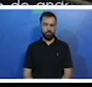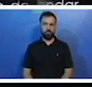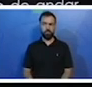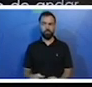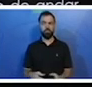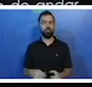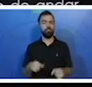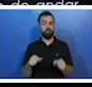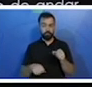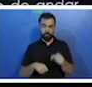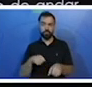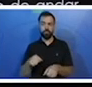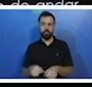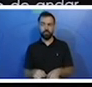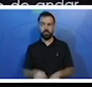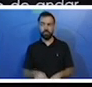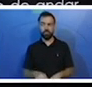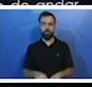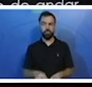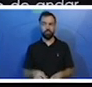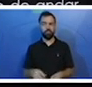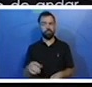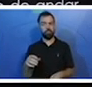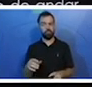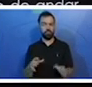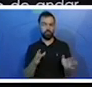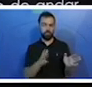Então, andar de bicicleta e o ciclismo, eles têm alguma